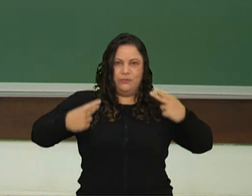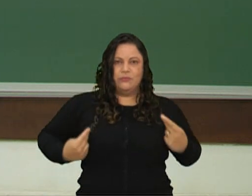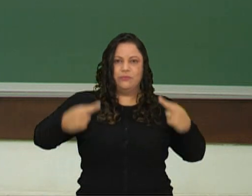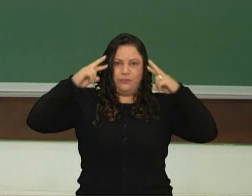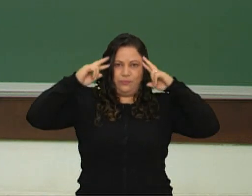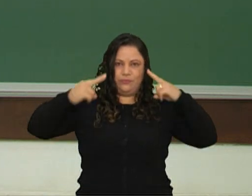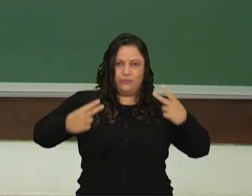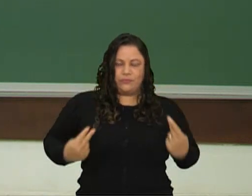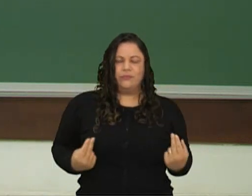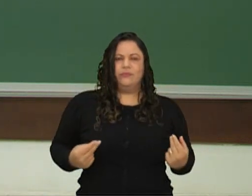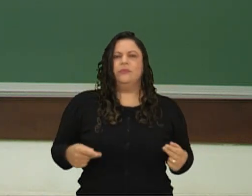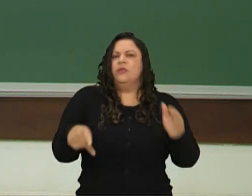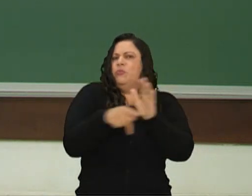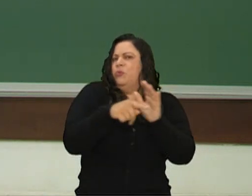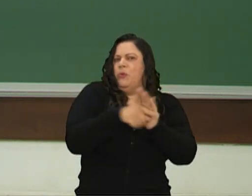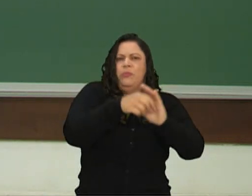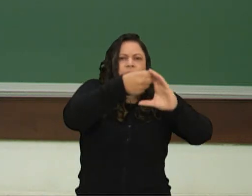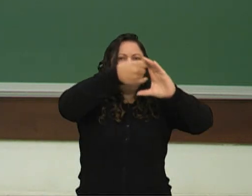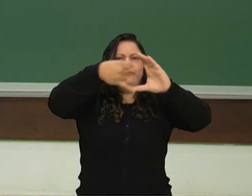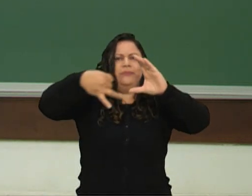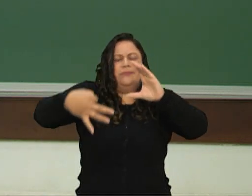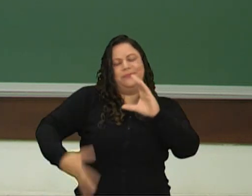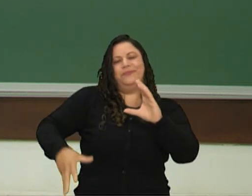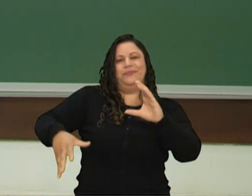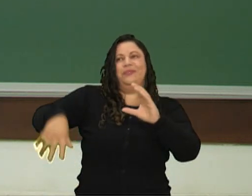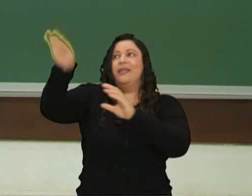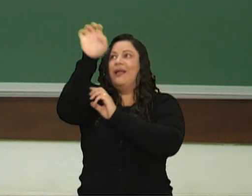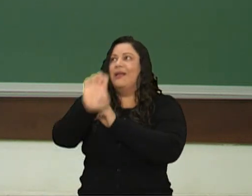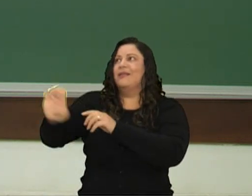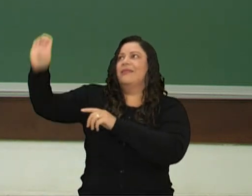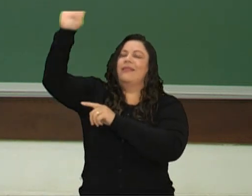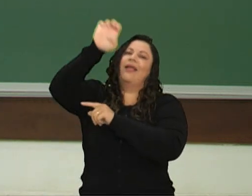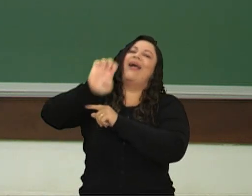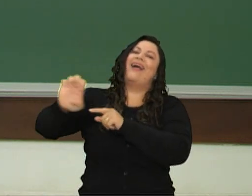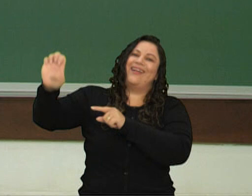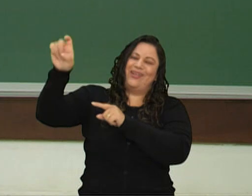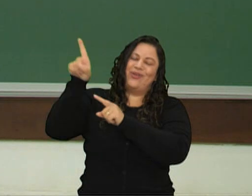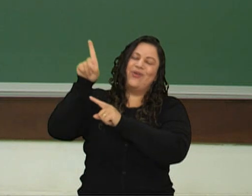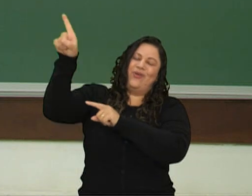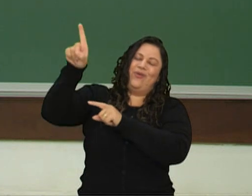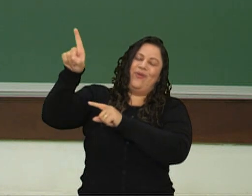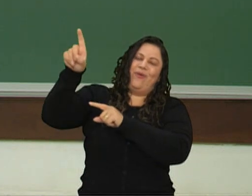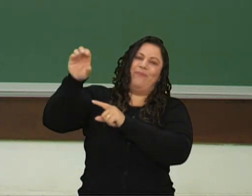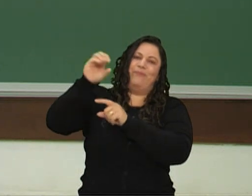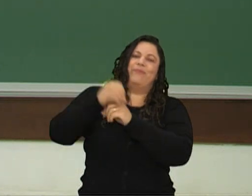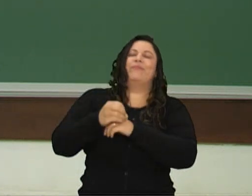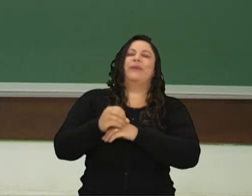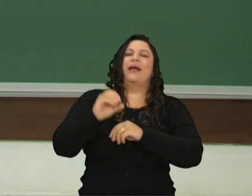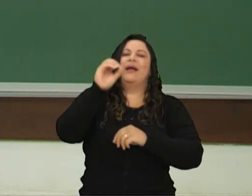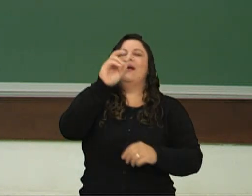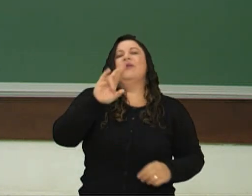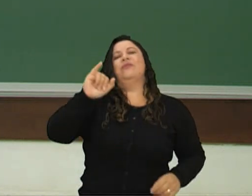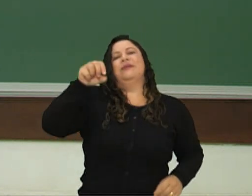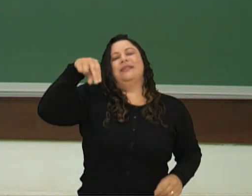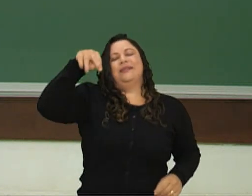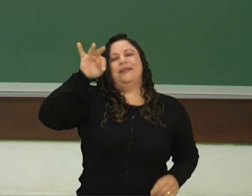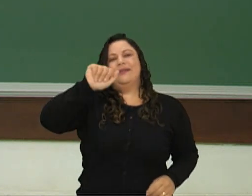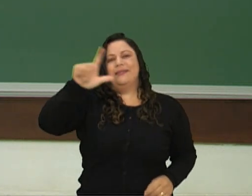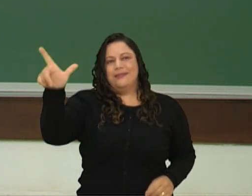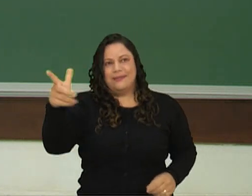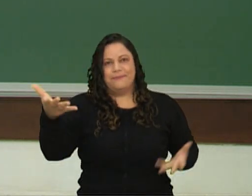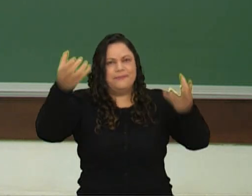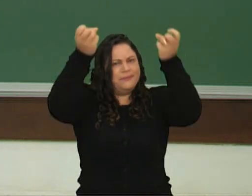do chamado leste europeu, ou Europa oriental. Mas vamos falar mais disso aqui durante a